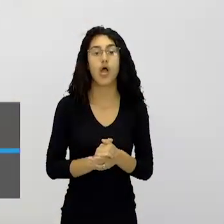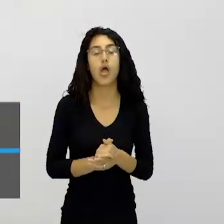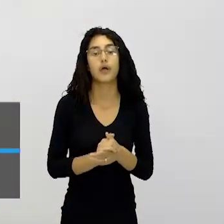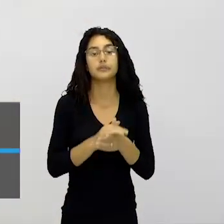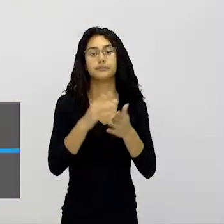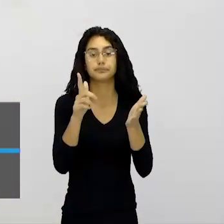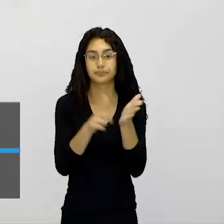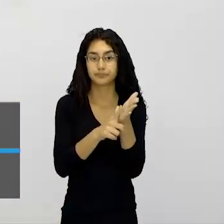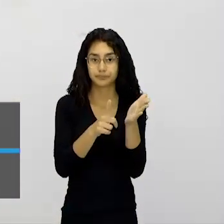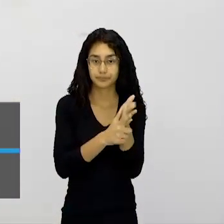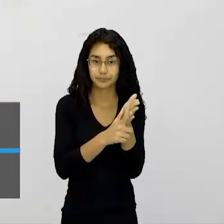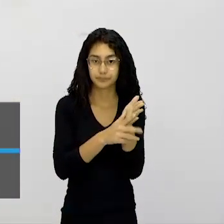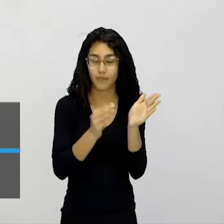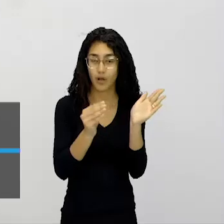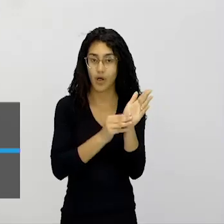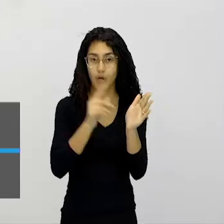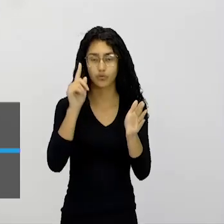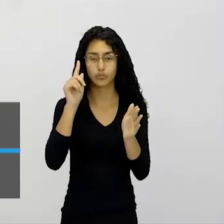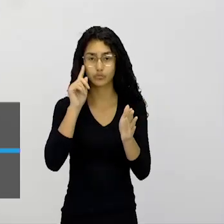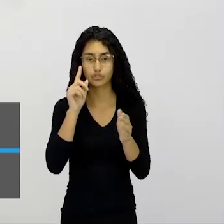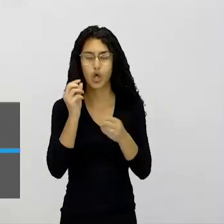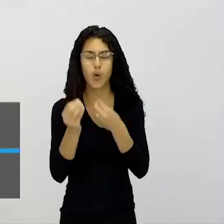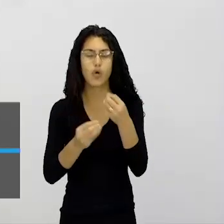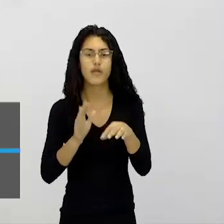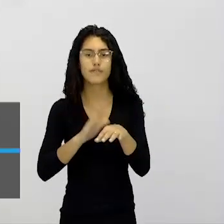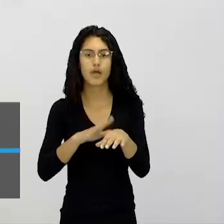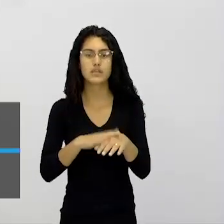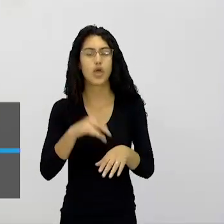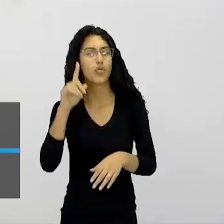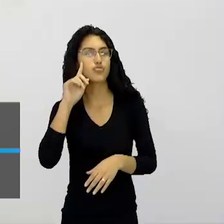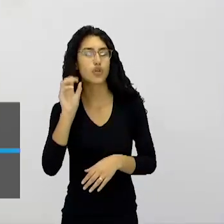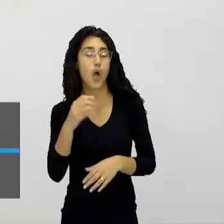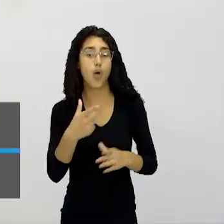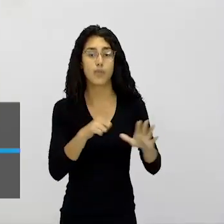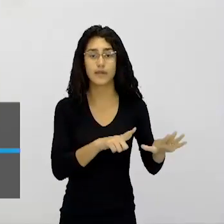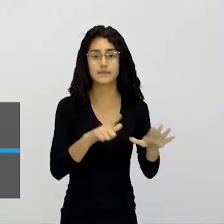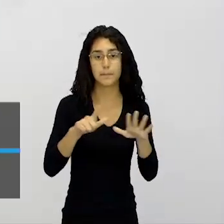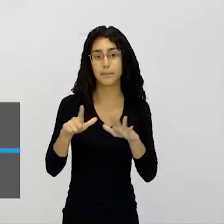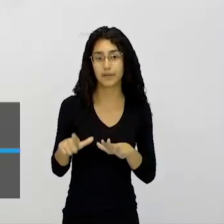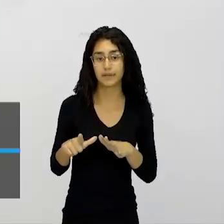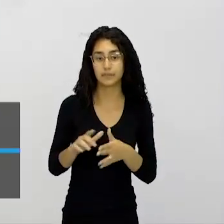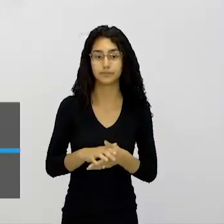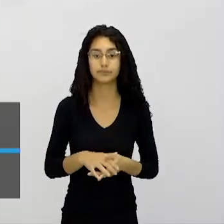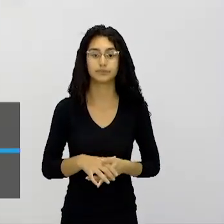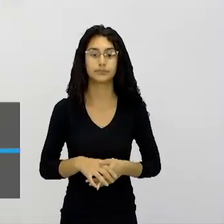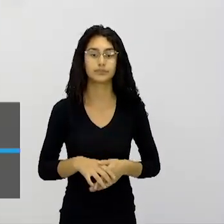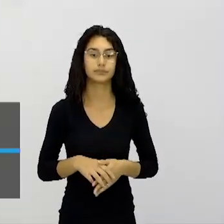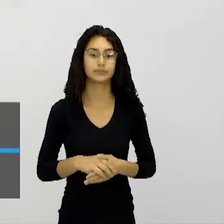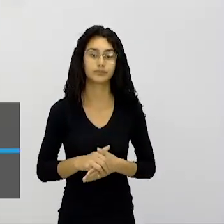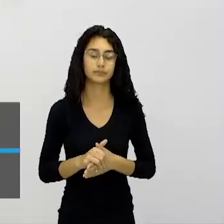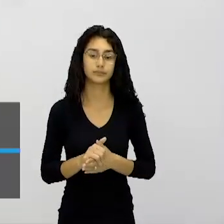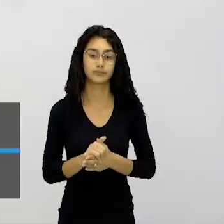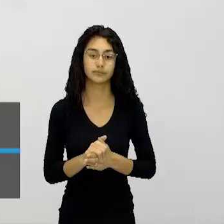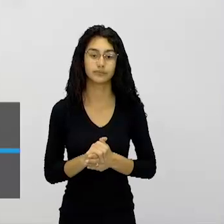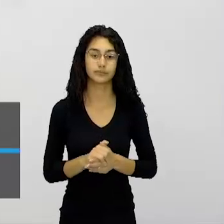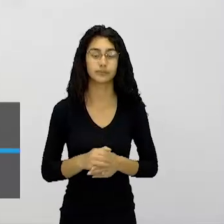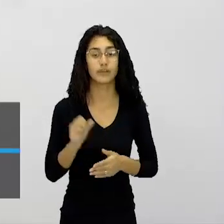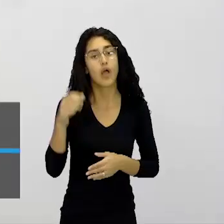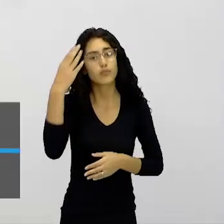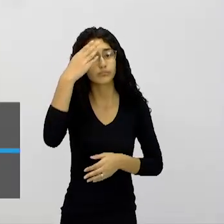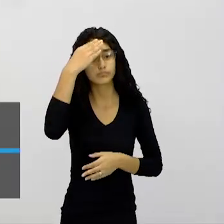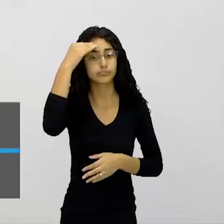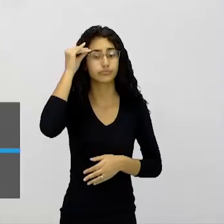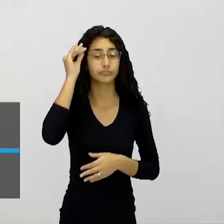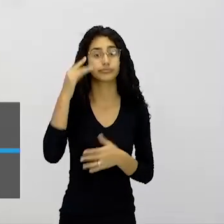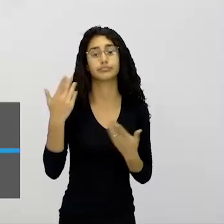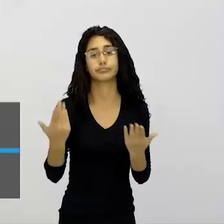tenho que fazer naquele dia ou naquela semana, senão eu não sou mais adolescente, tá, pessoal? Senão eu